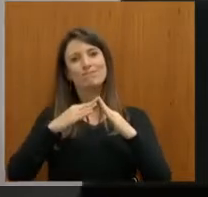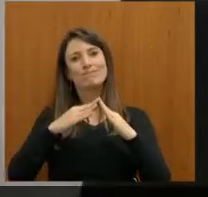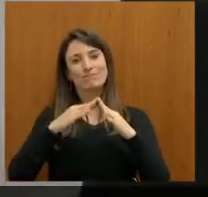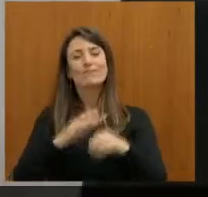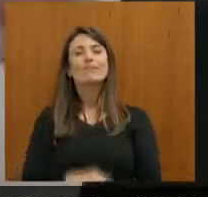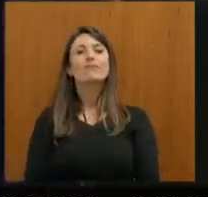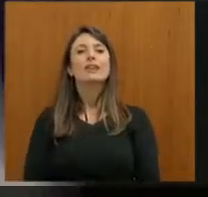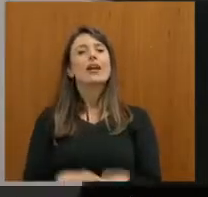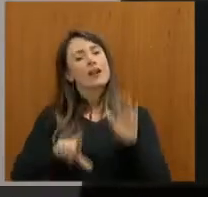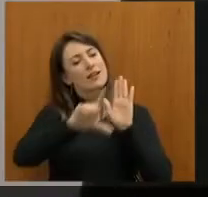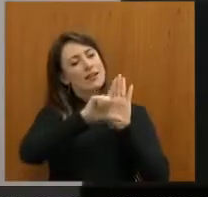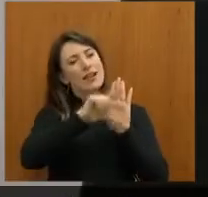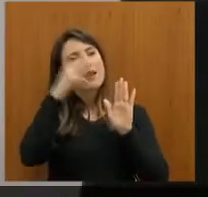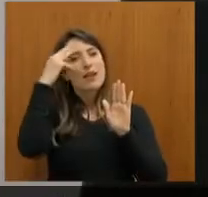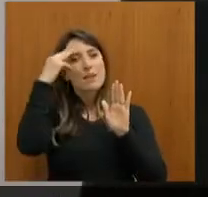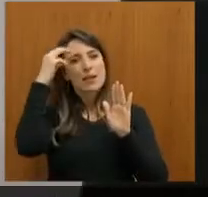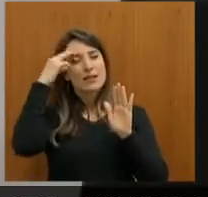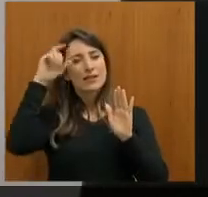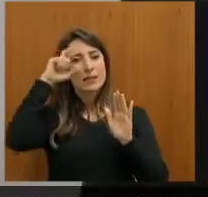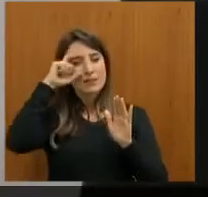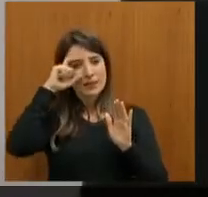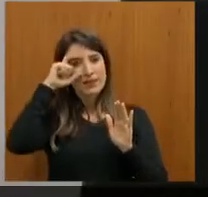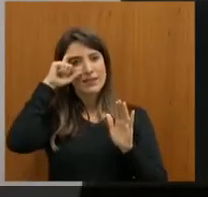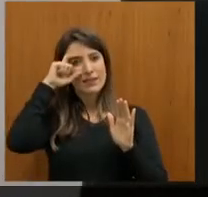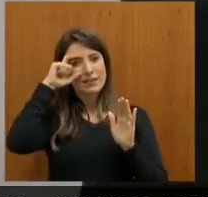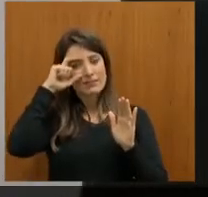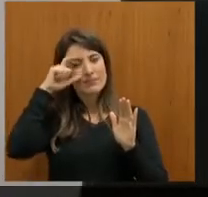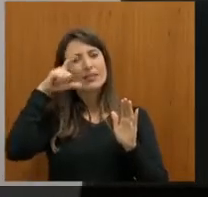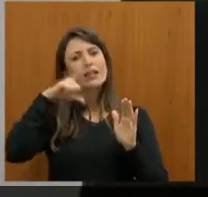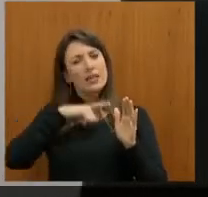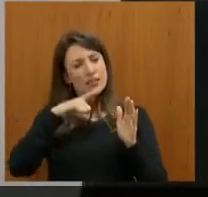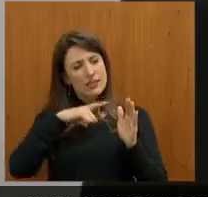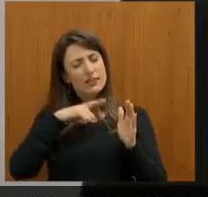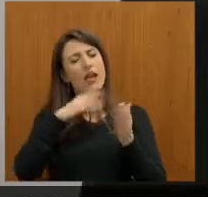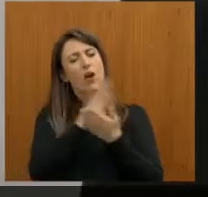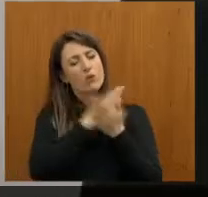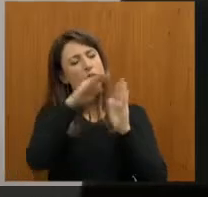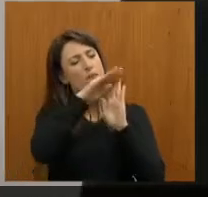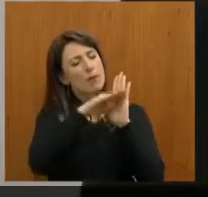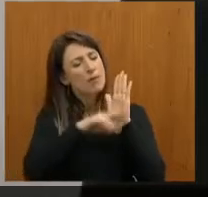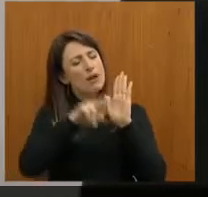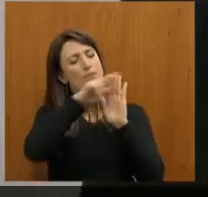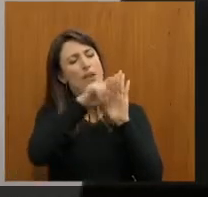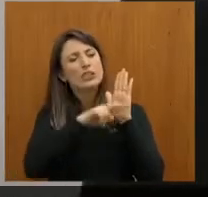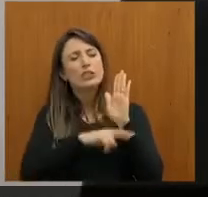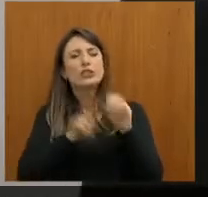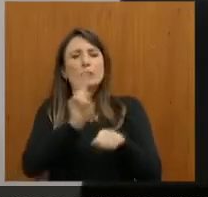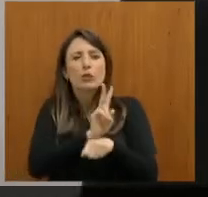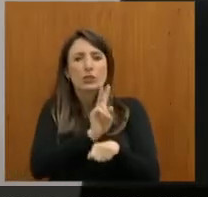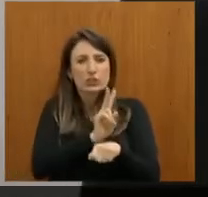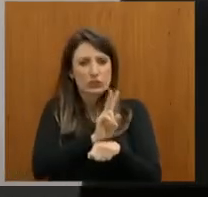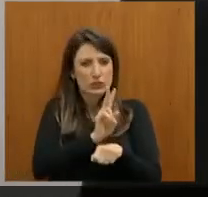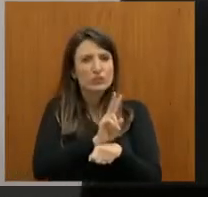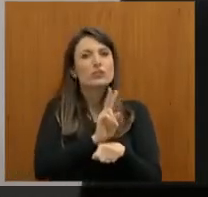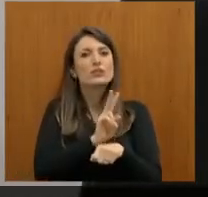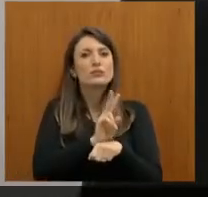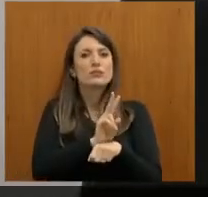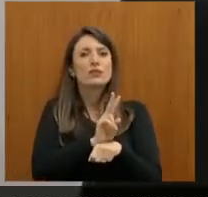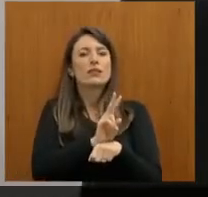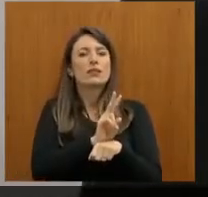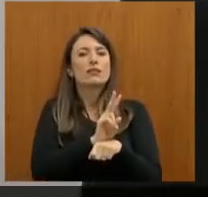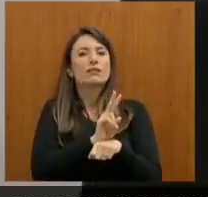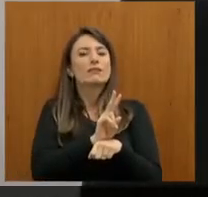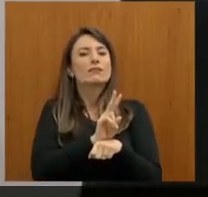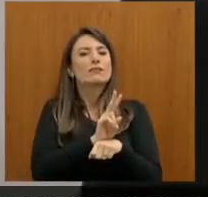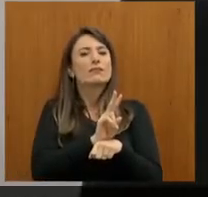além das das questões que envolvem as medidas protetivas tão importantes para a